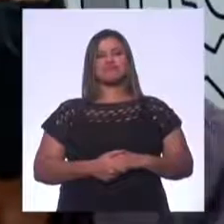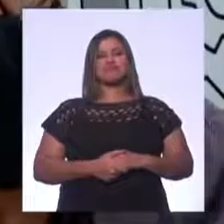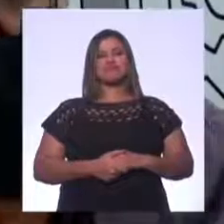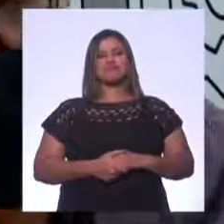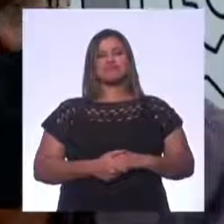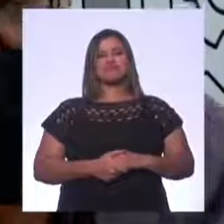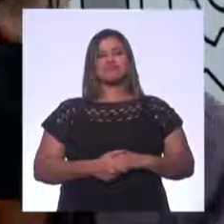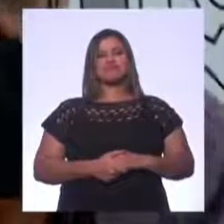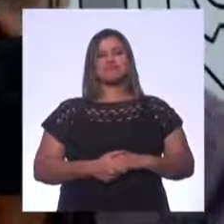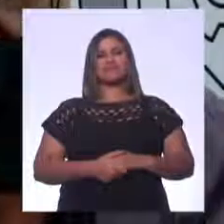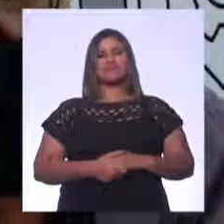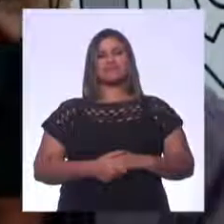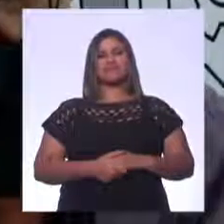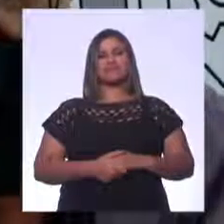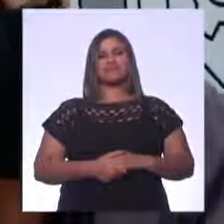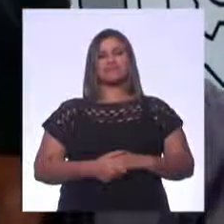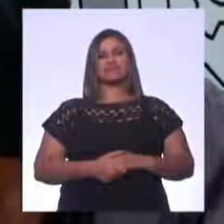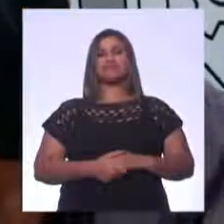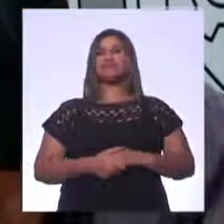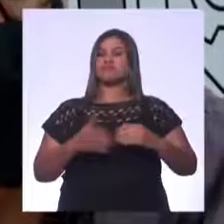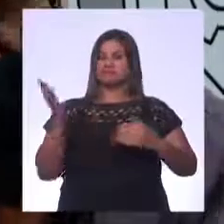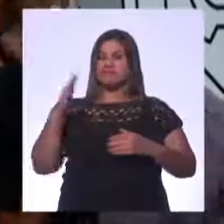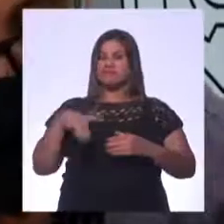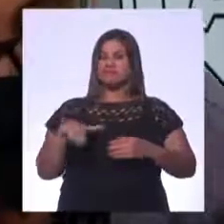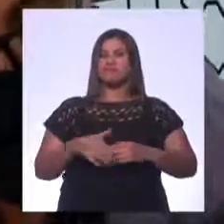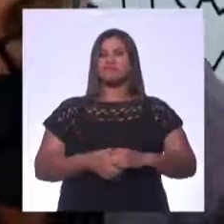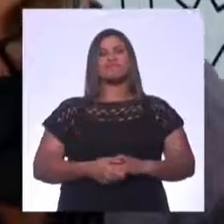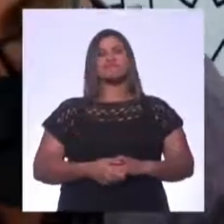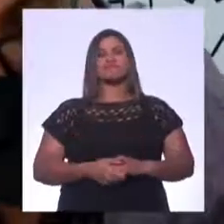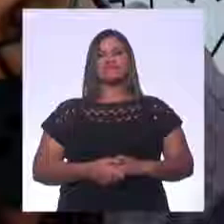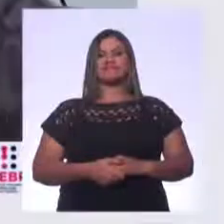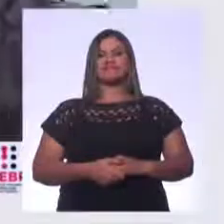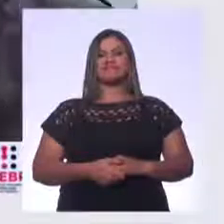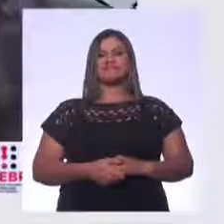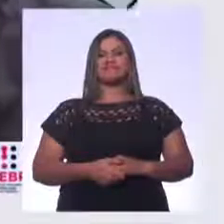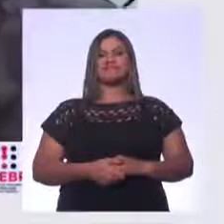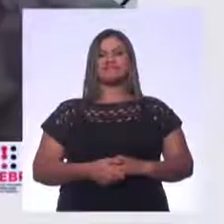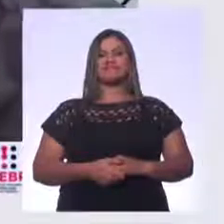dissipador de calor. Então vamos lá?